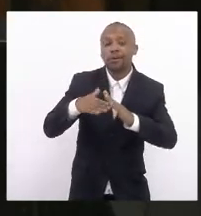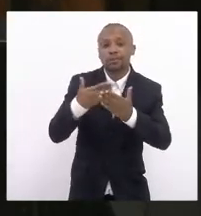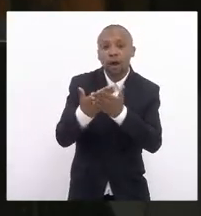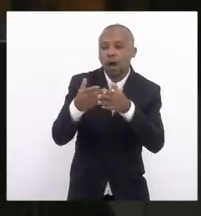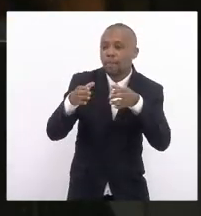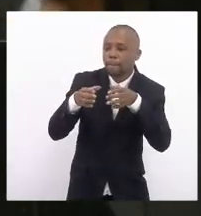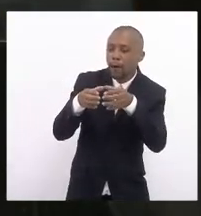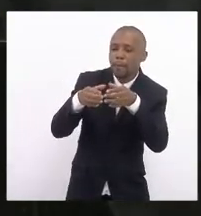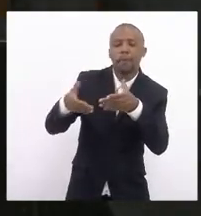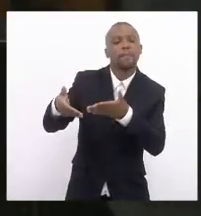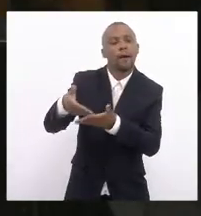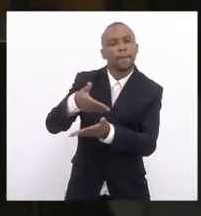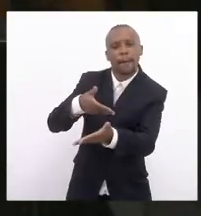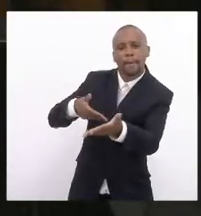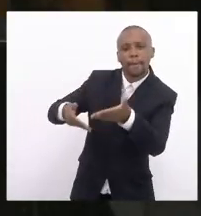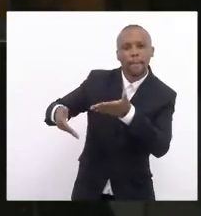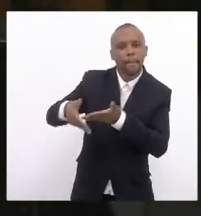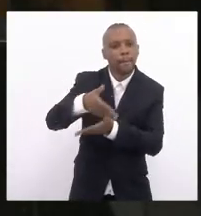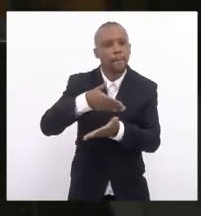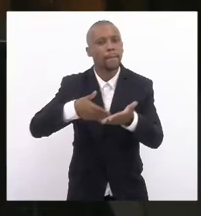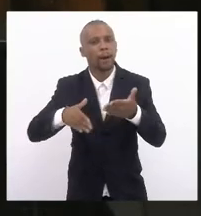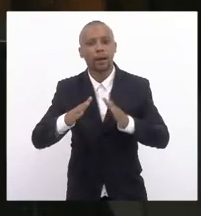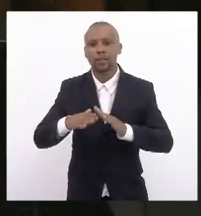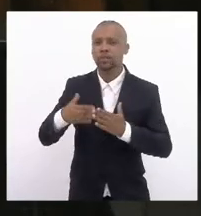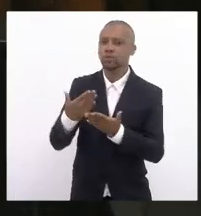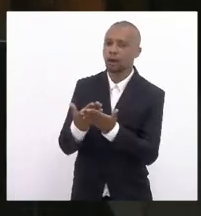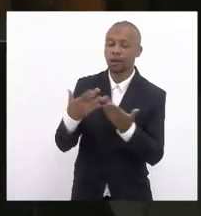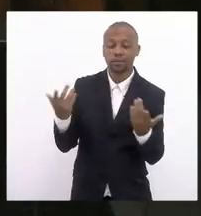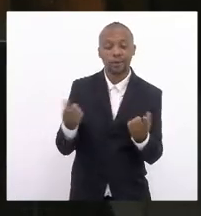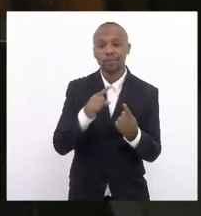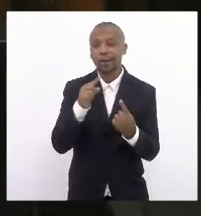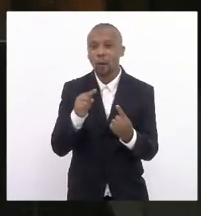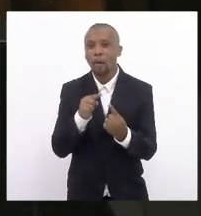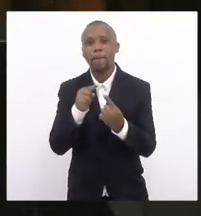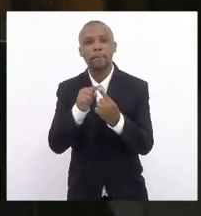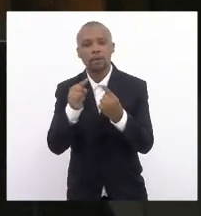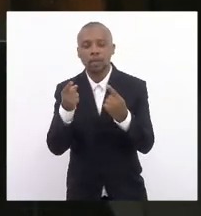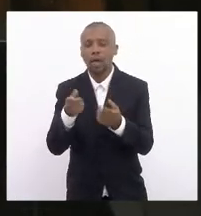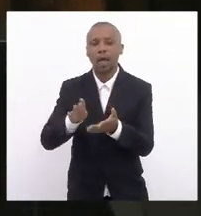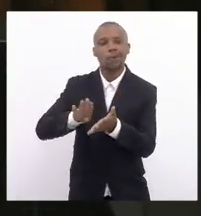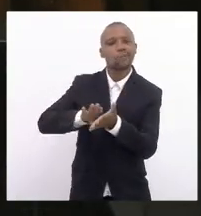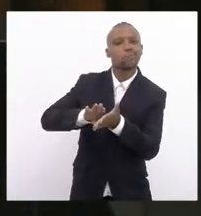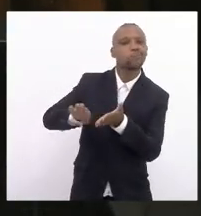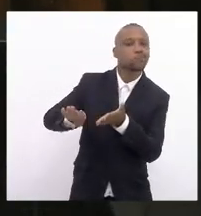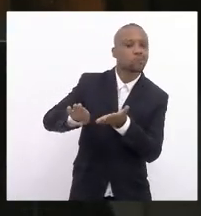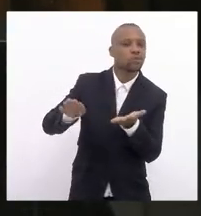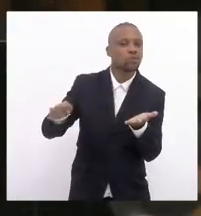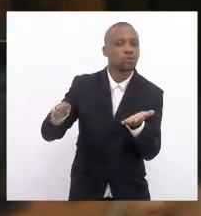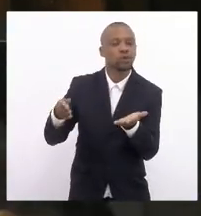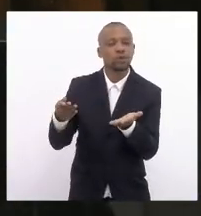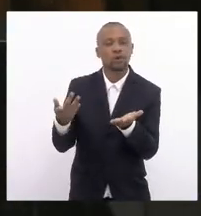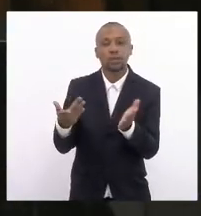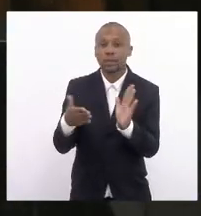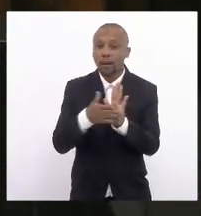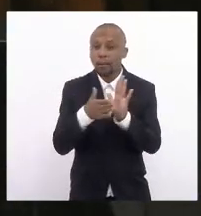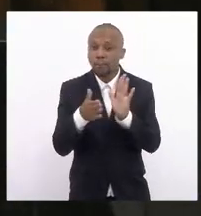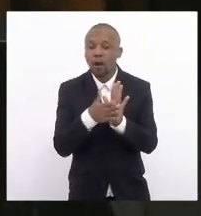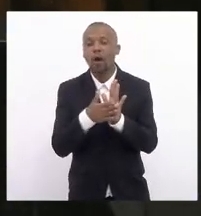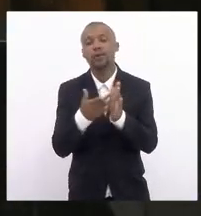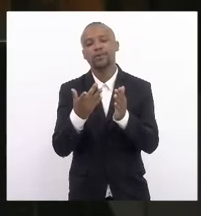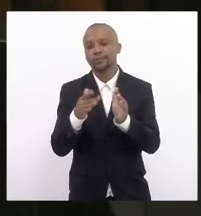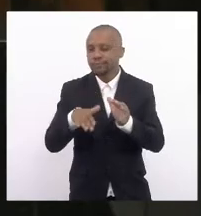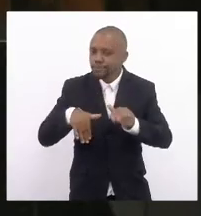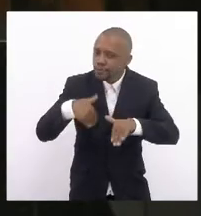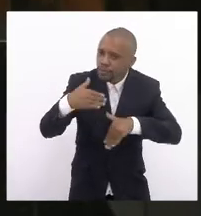escolar, e, com isso, ficavam objetivamente excluídos da agenda de desenvolvimento, de crescimento,